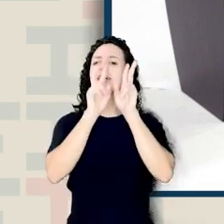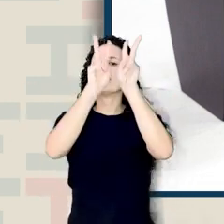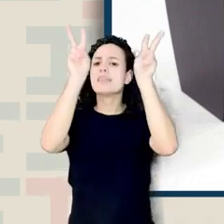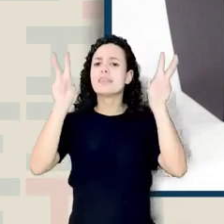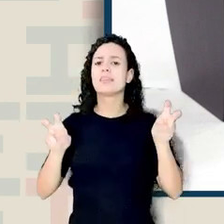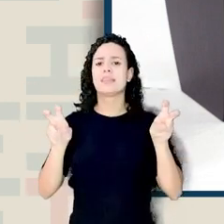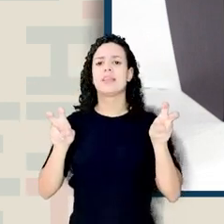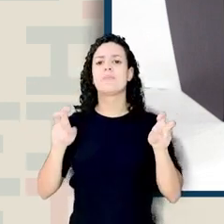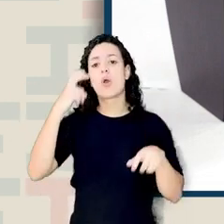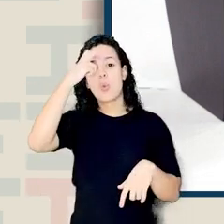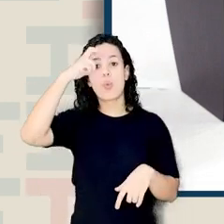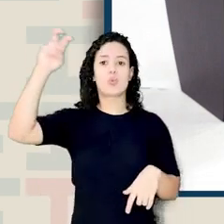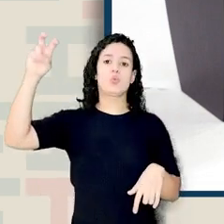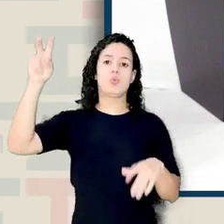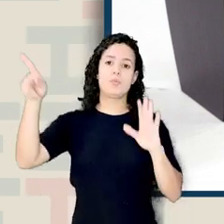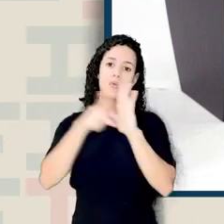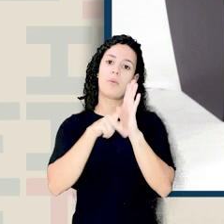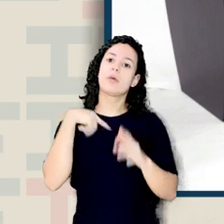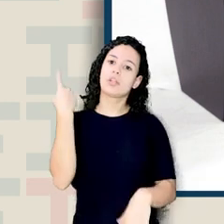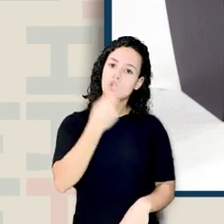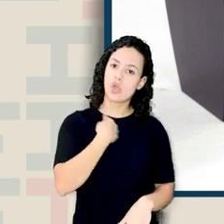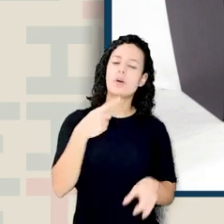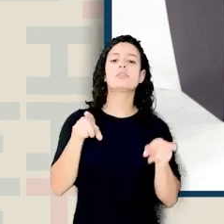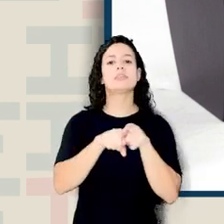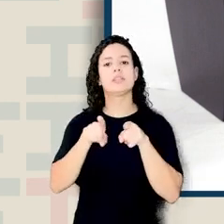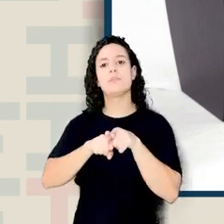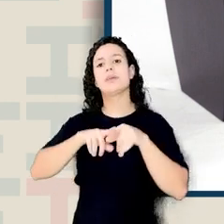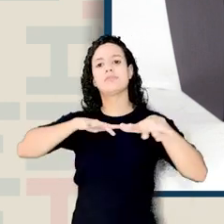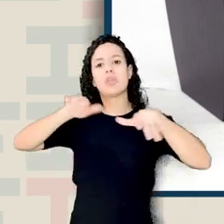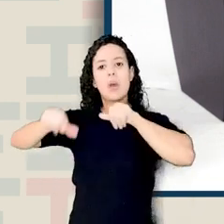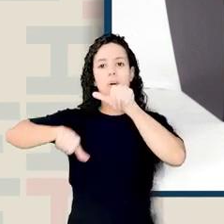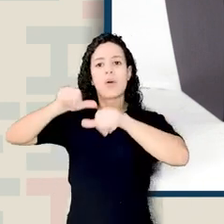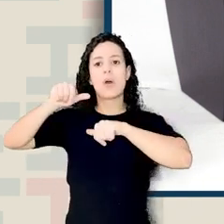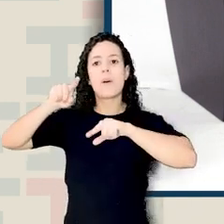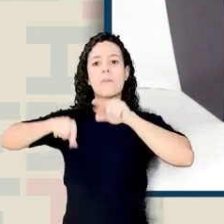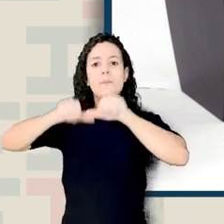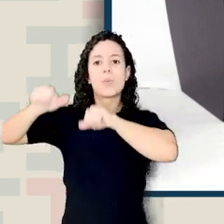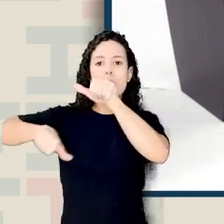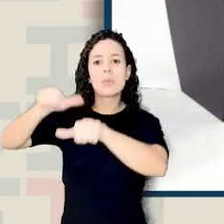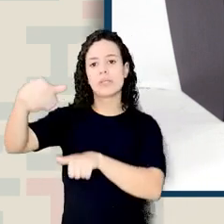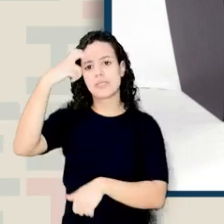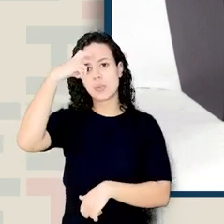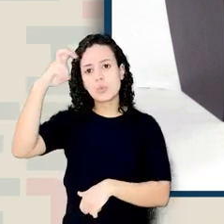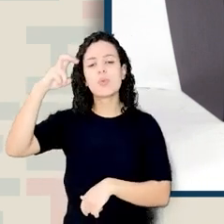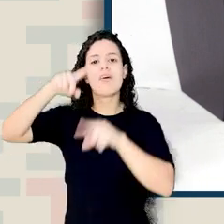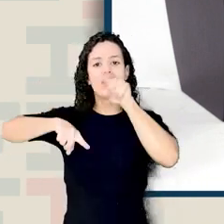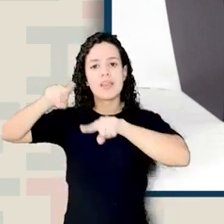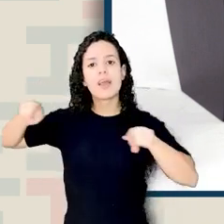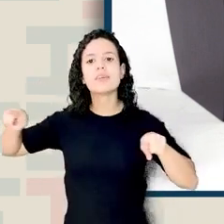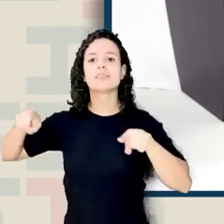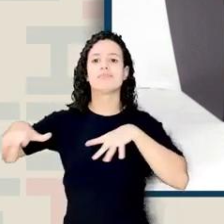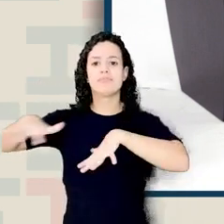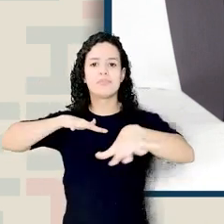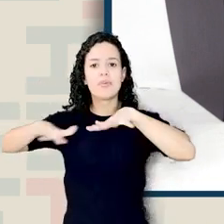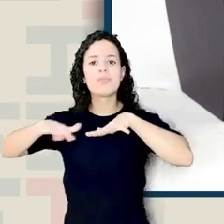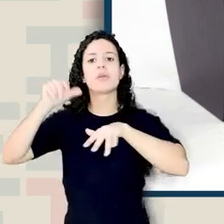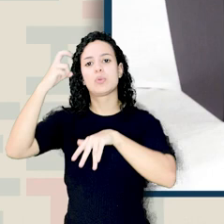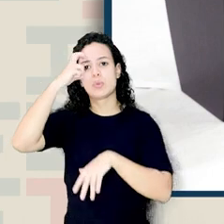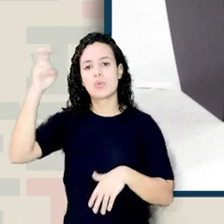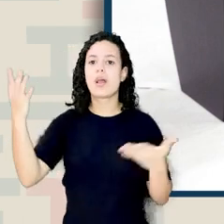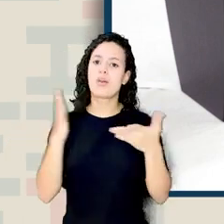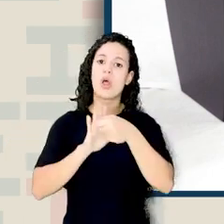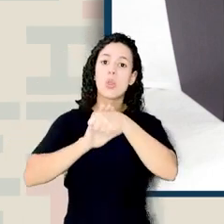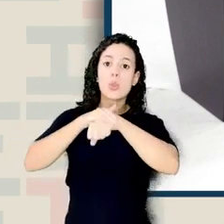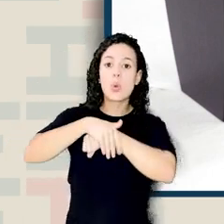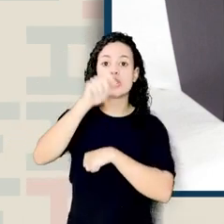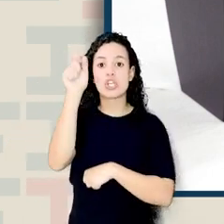trabalho do legado cultural que nós temos e da própria dinâmica cultural. Então vocês vão poder agora apreciar a composição Noite